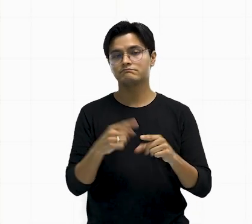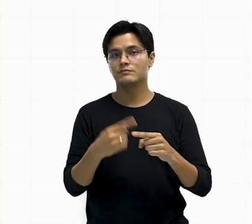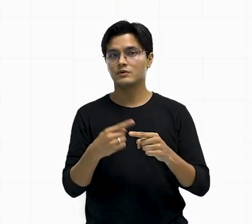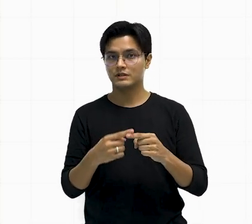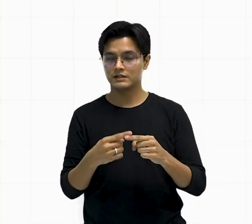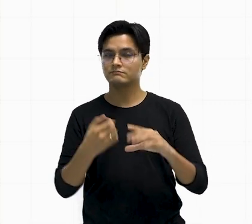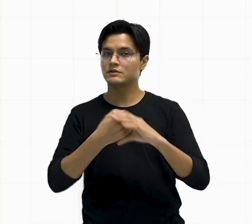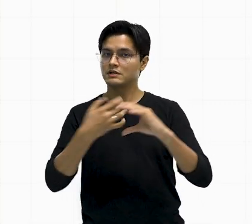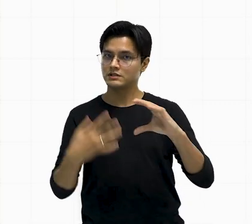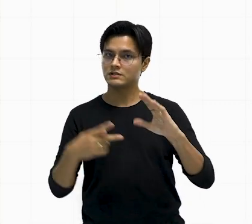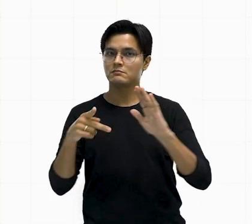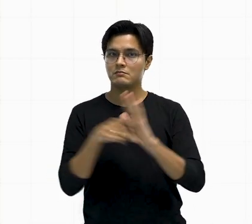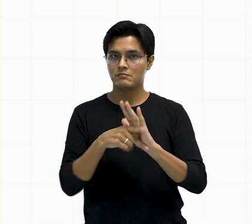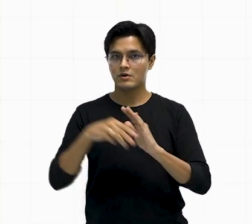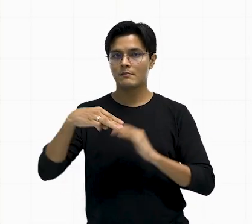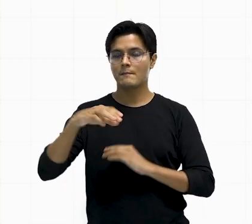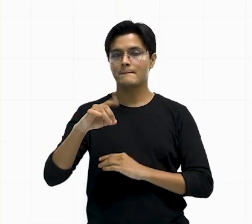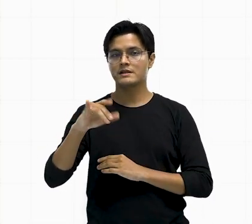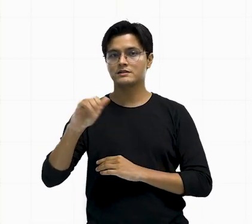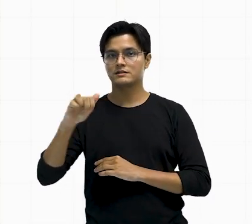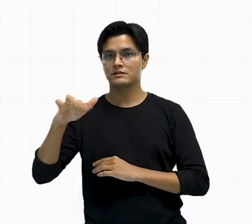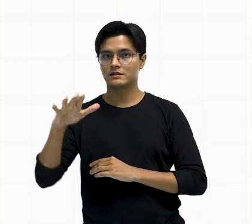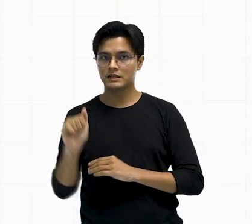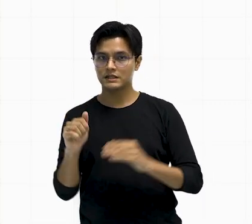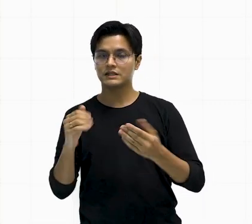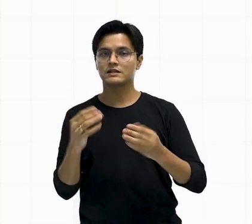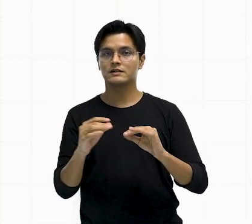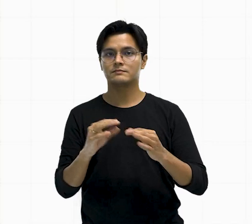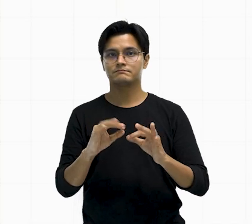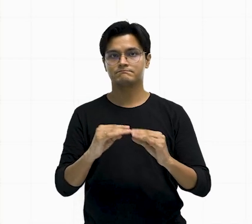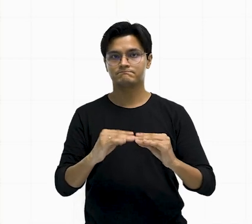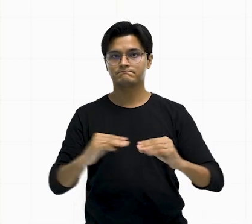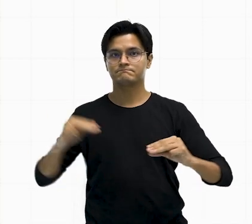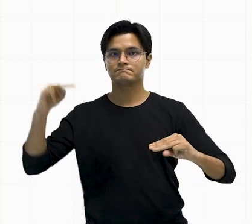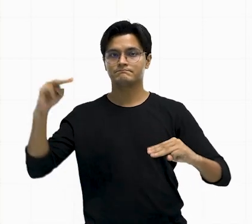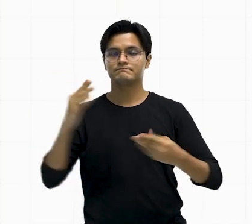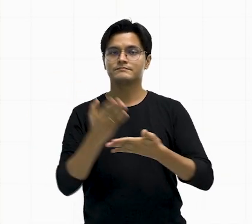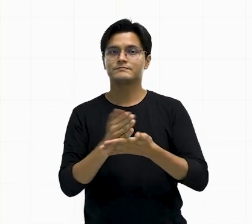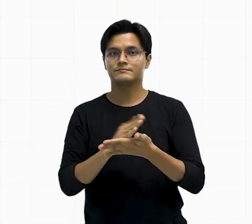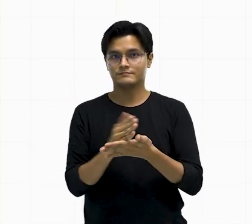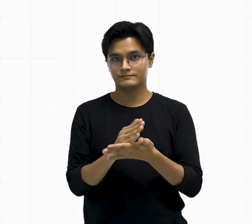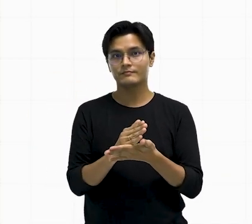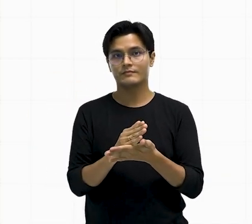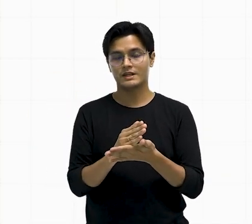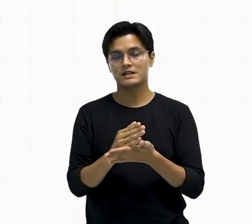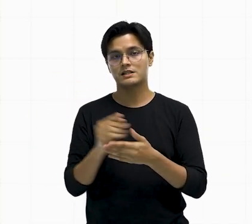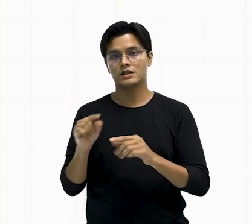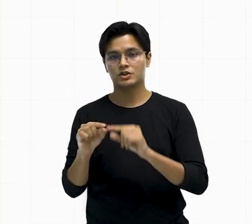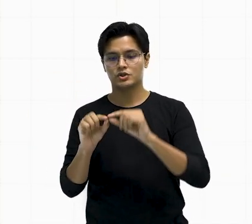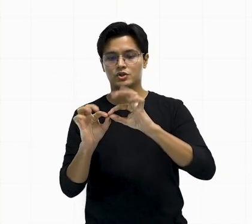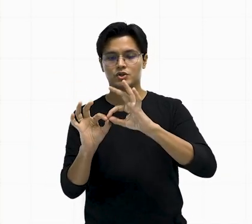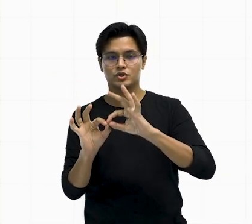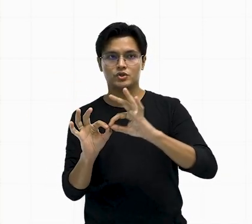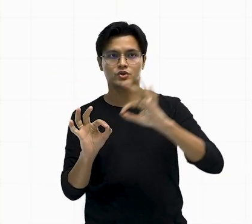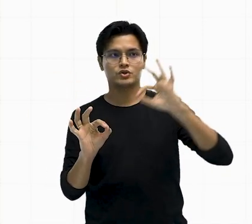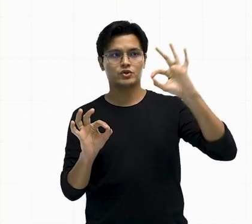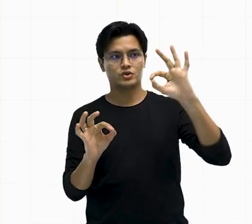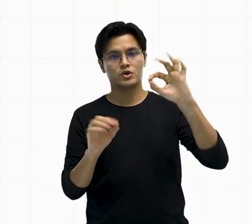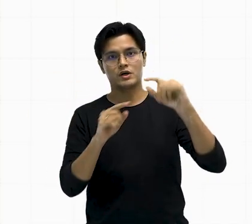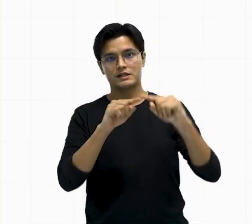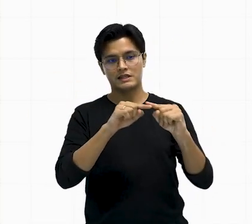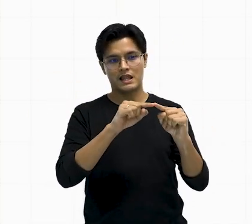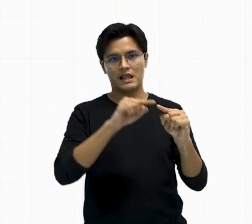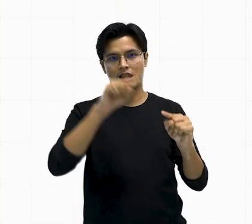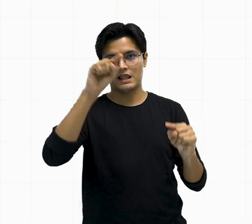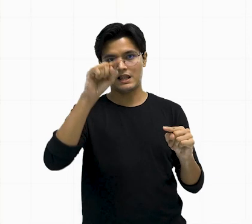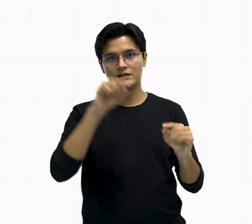e toca o lado oposto, ela divide esse lado oposto em 2 partes iguais. Aqui identificado,